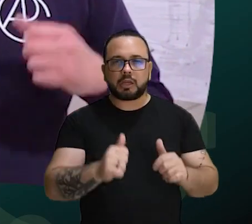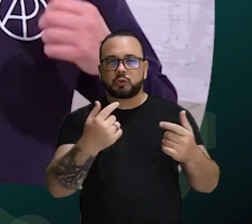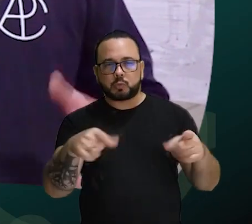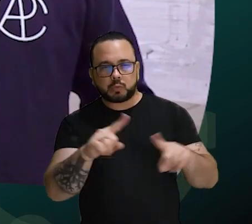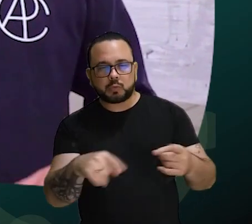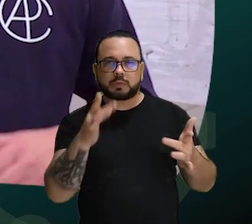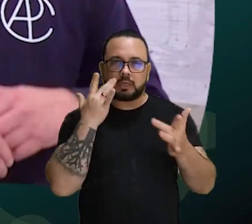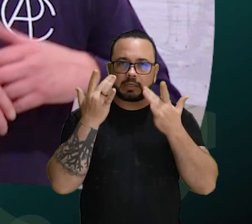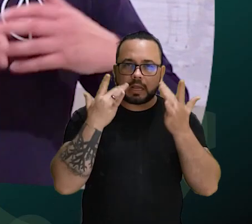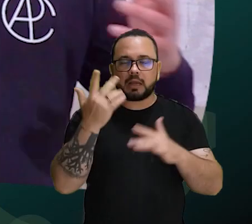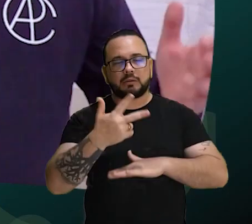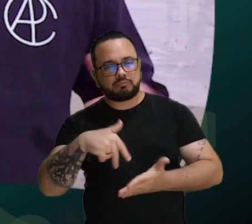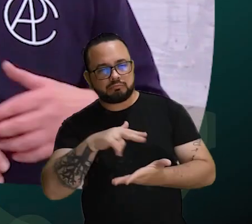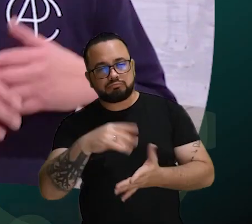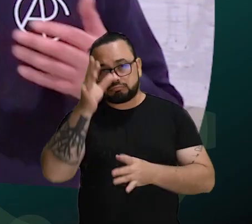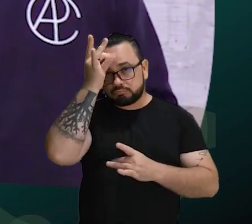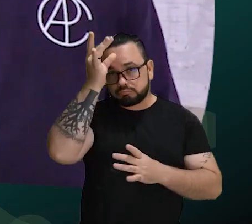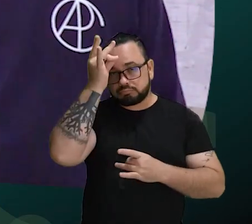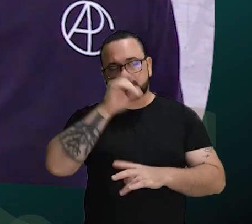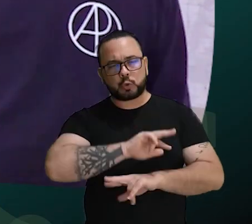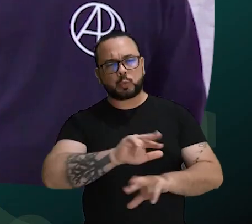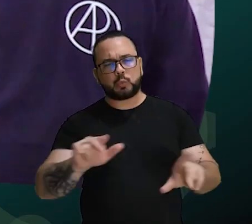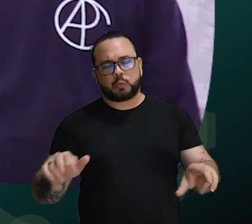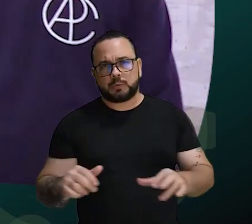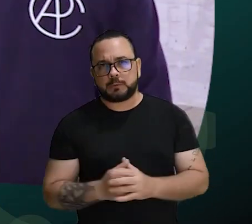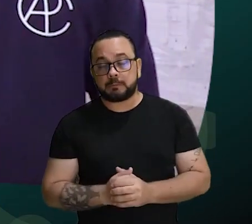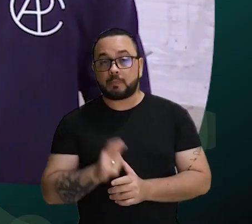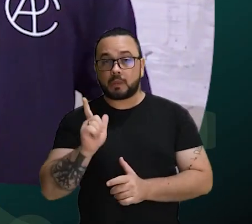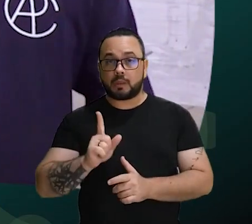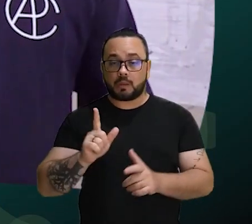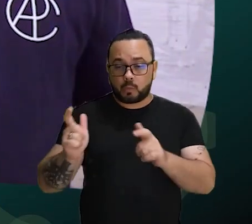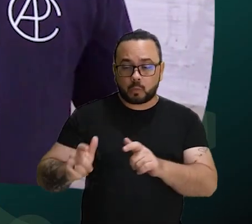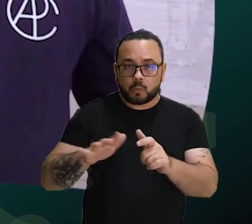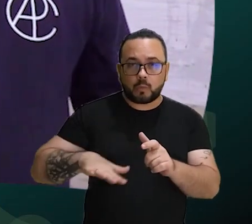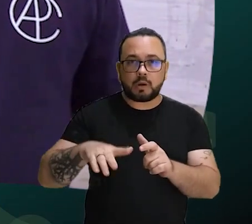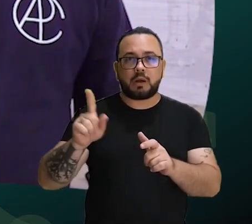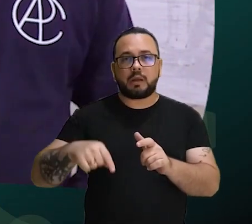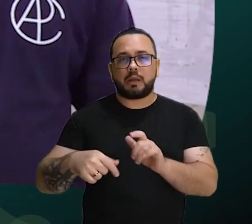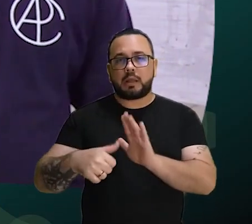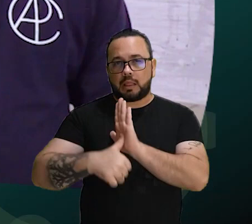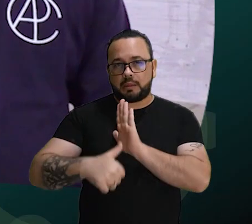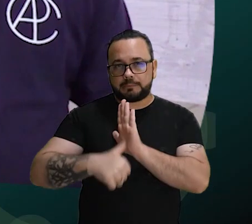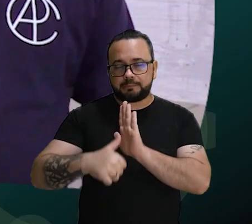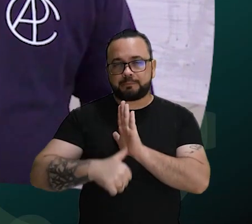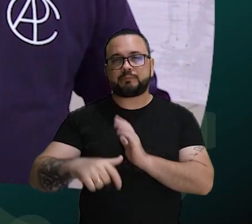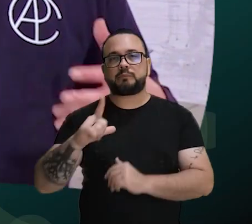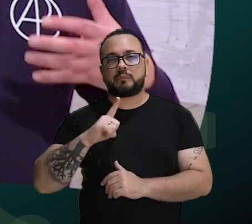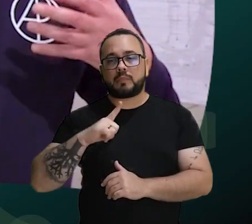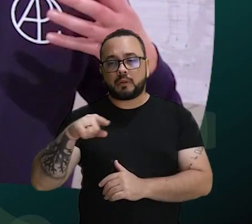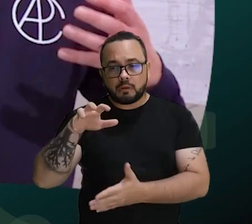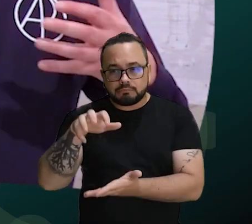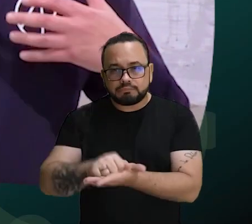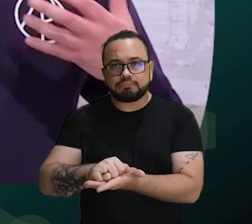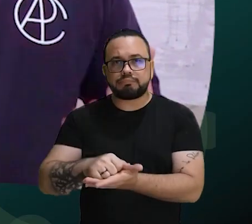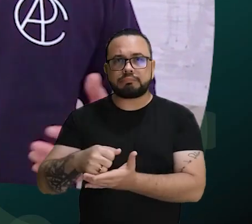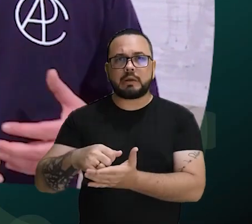música, teatro, dança, performances e tudo. É um espaço aqui na Barra Funda, que foi